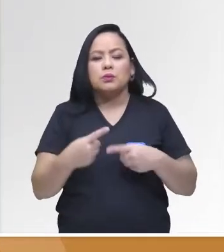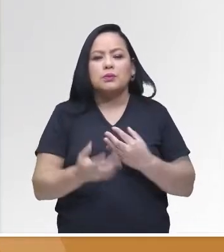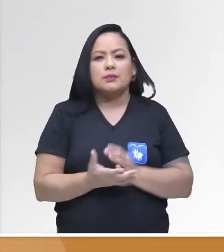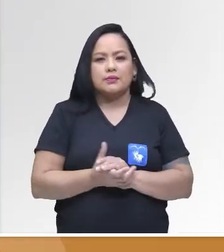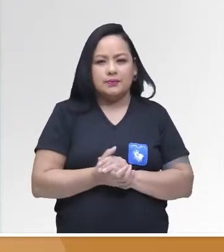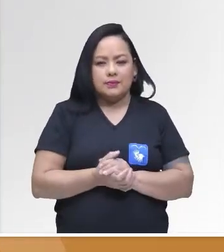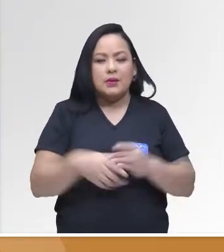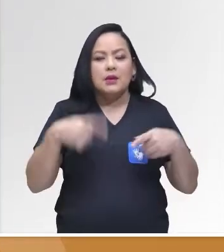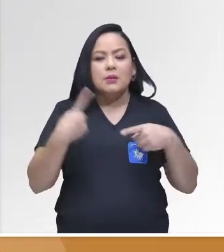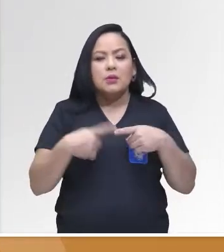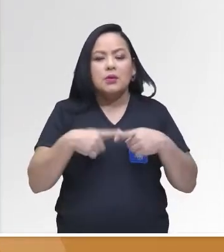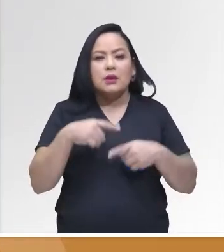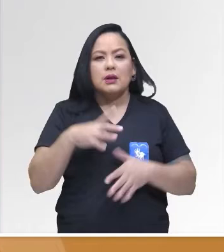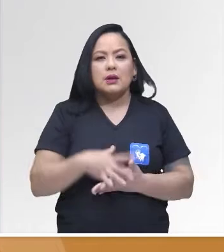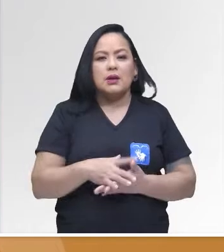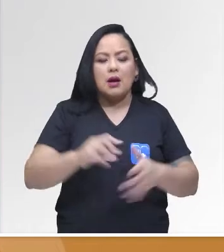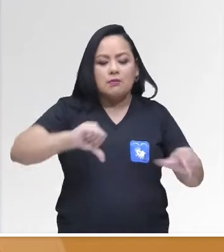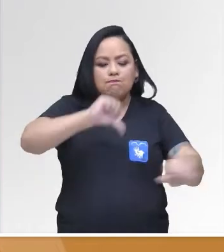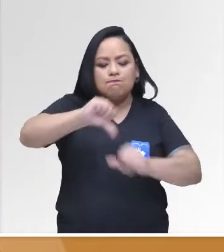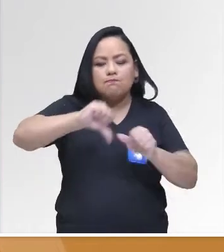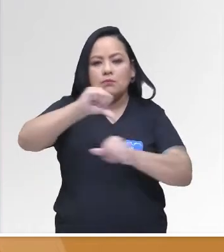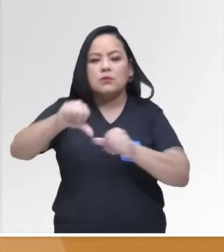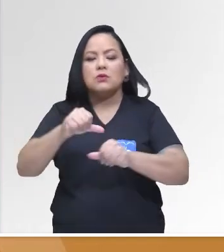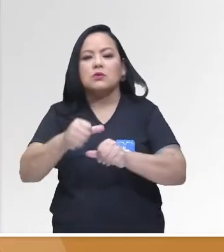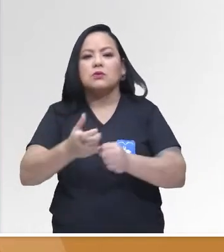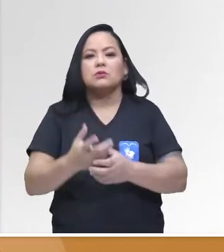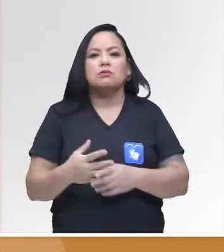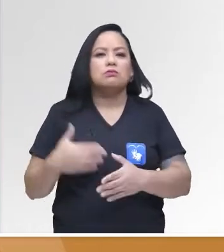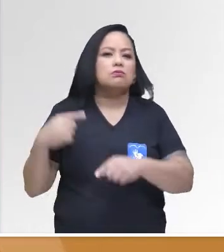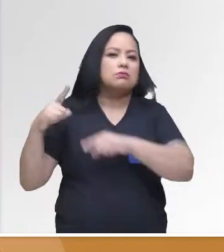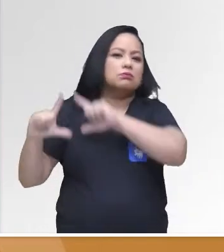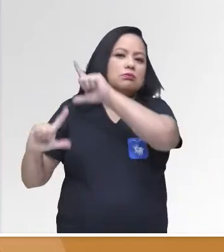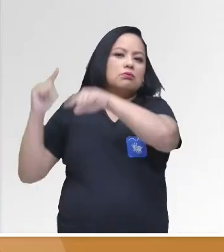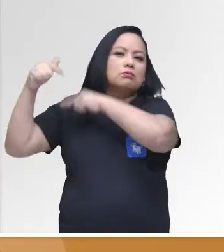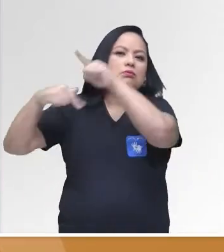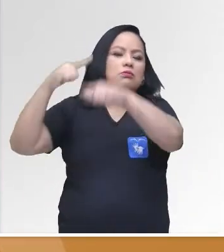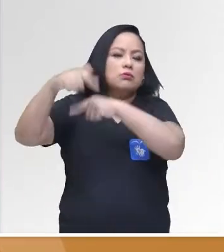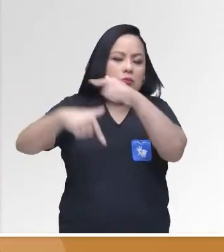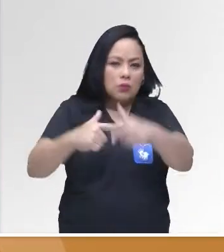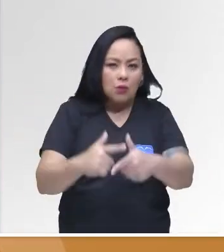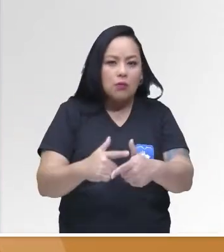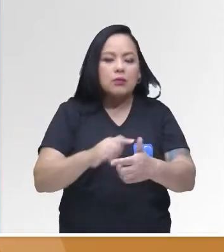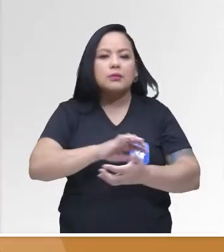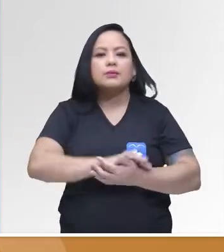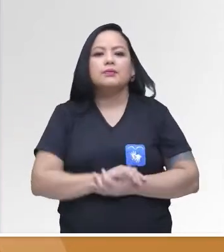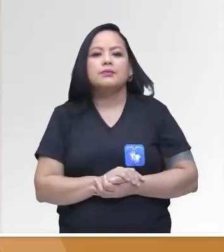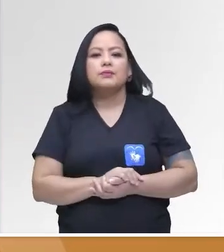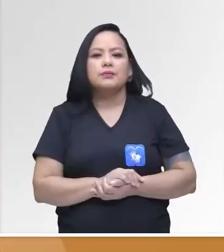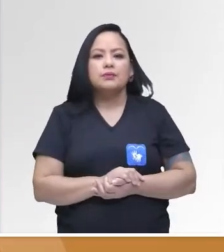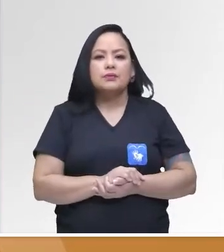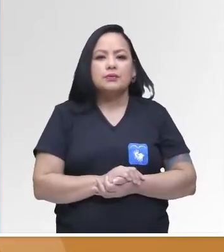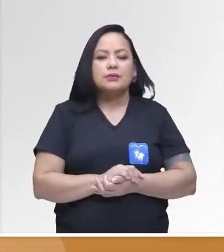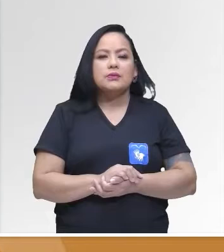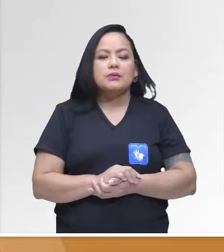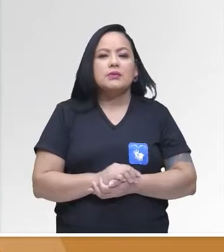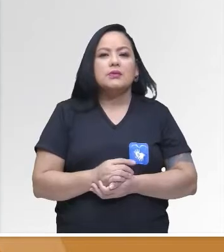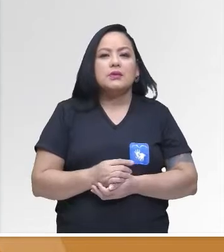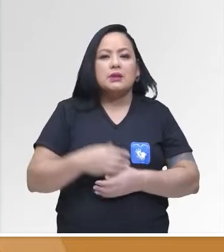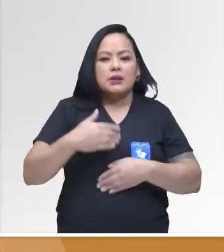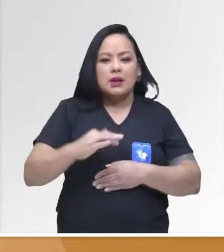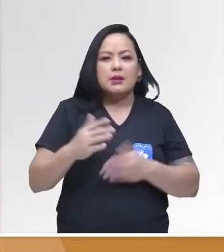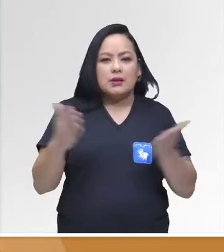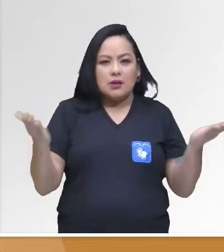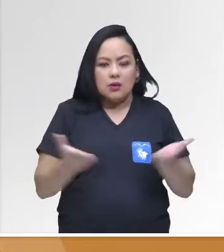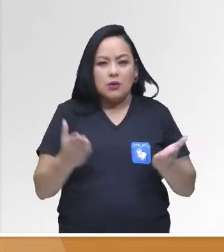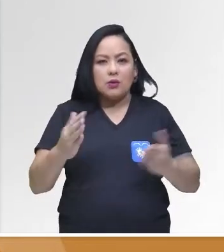acumula, porque as modificações trazidas por uma geração passam à geração